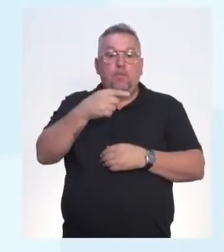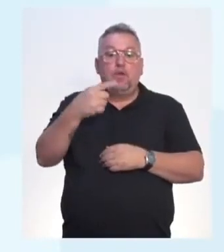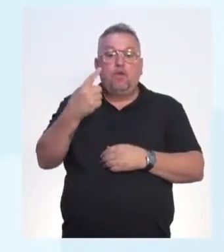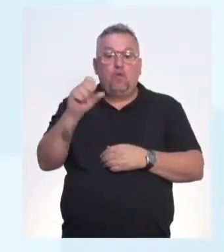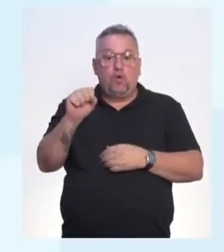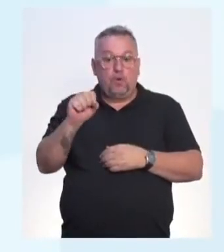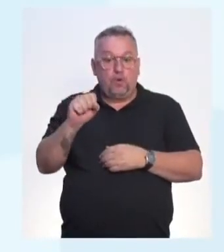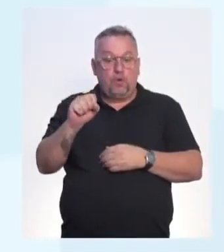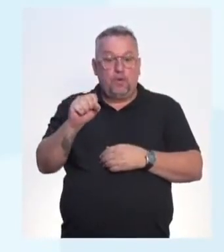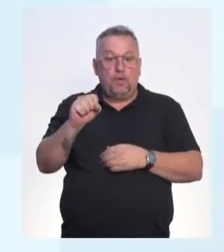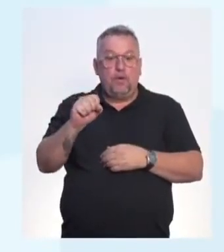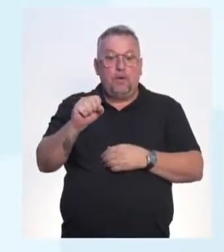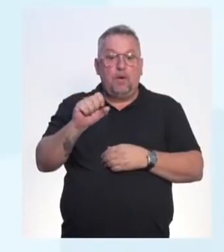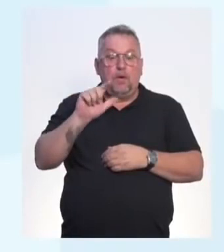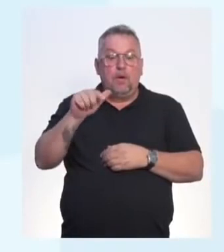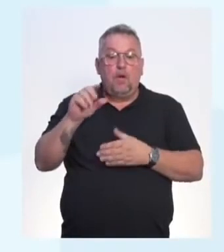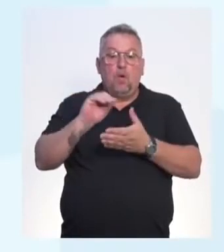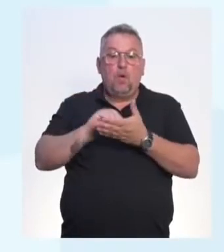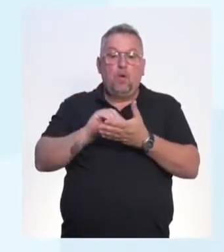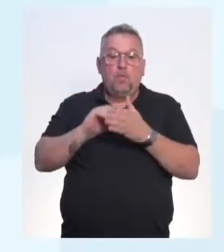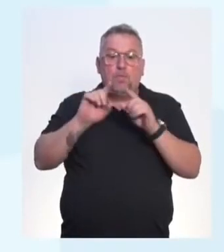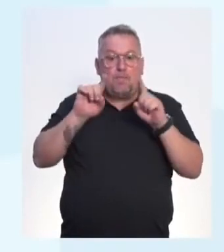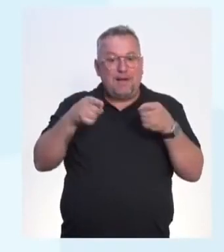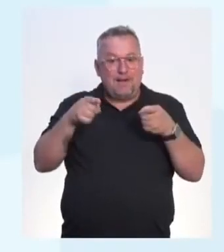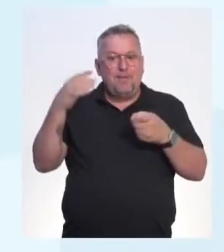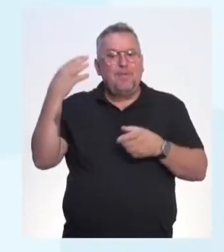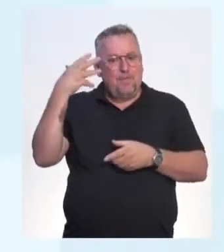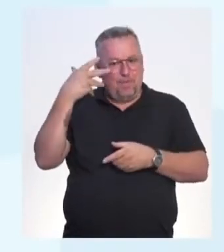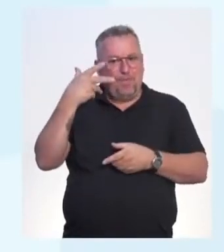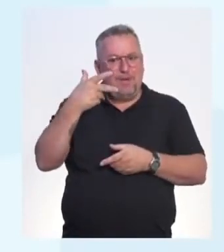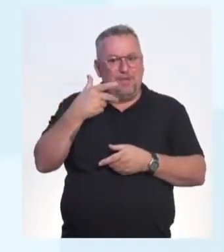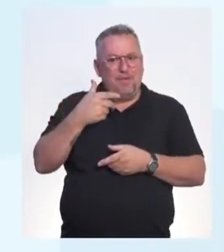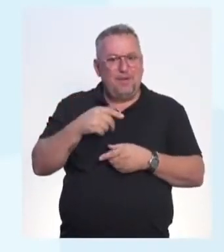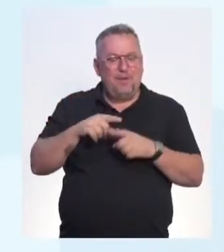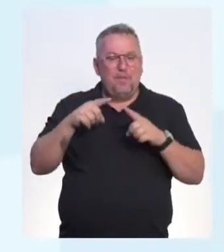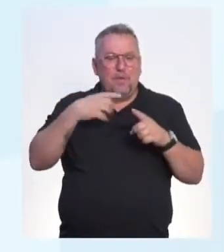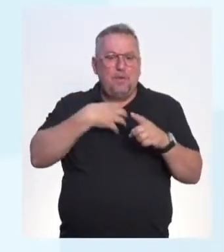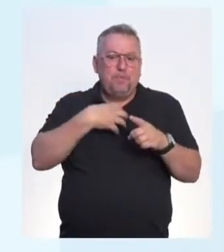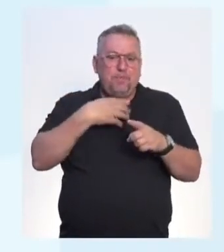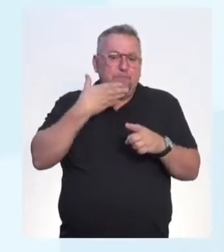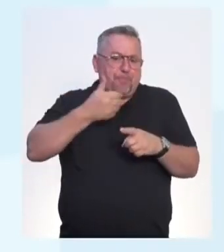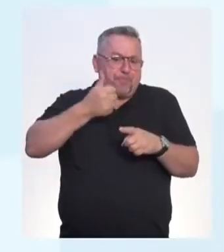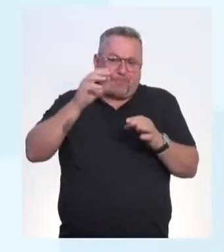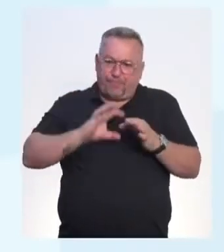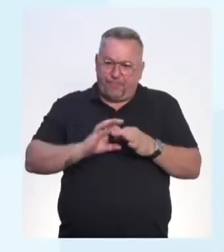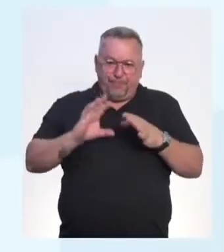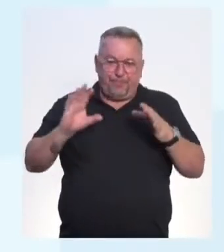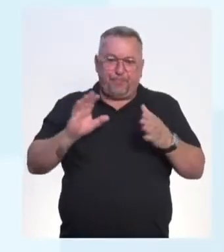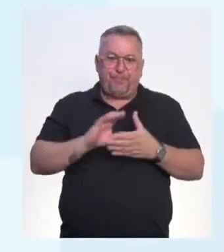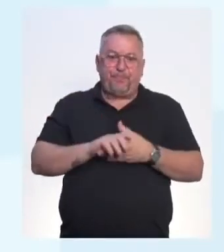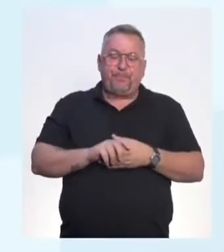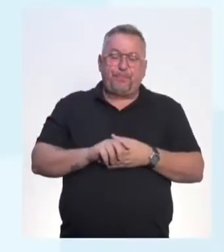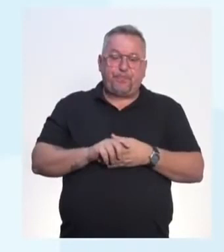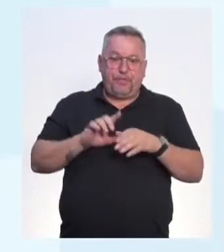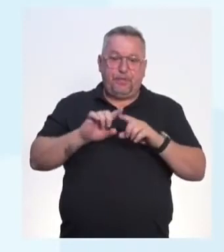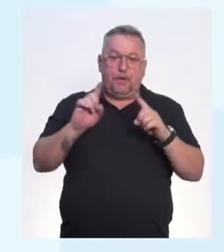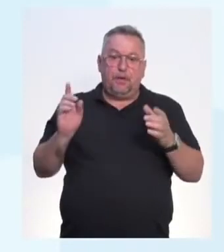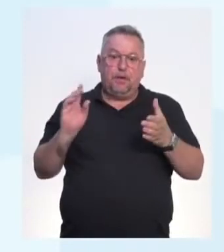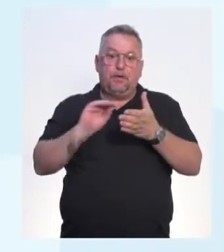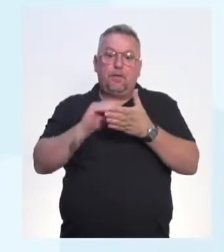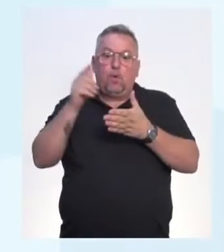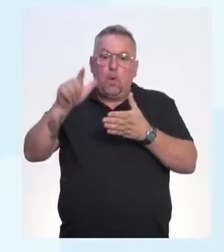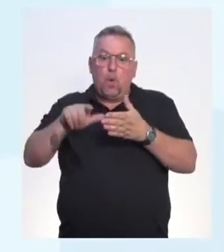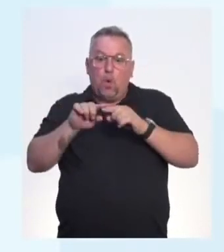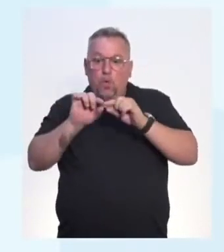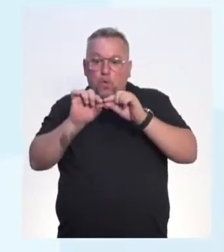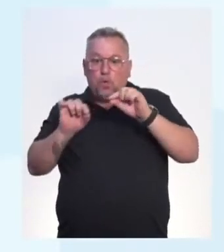6x menos 18. Eu colocaria entre parênteses só para ficar bonitinho, mas vai do jeito que você sentir mais à vontade. Mais, colocaria o outro